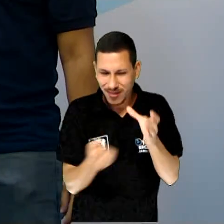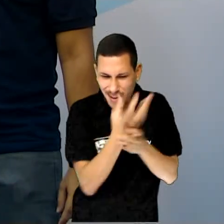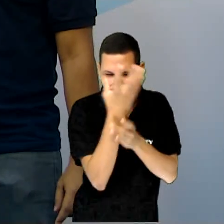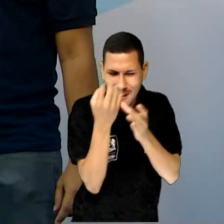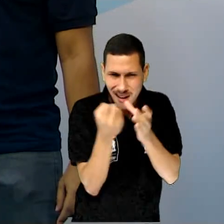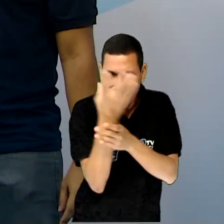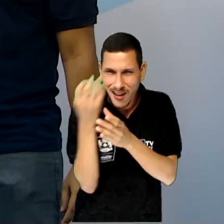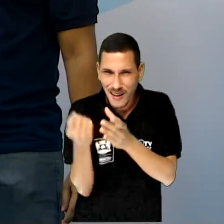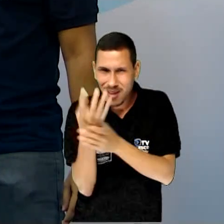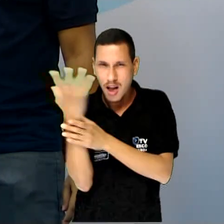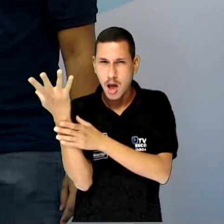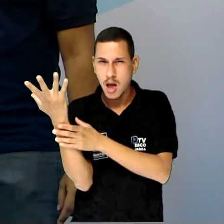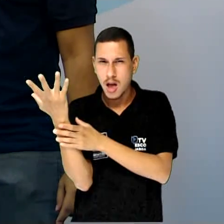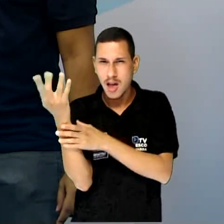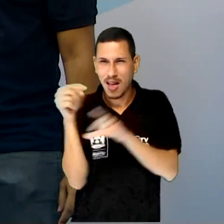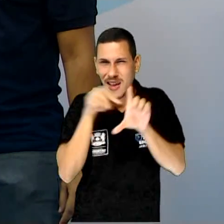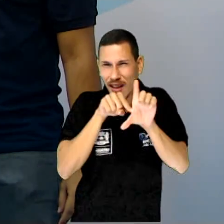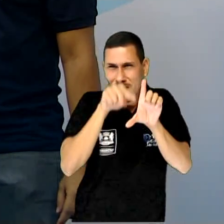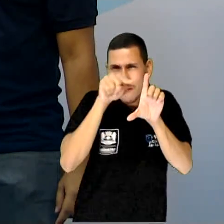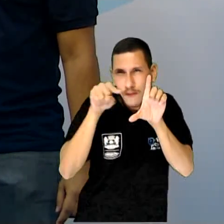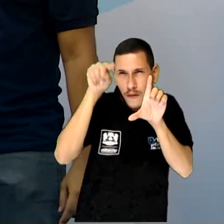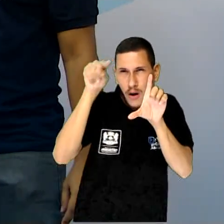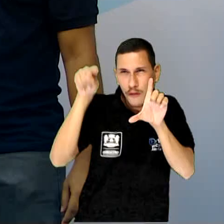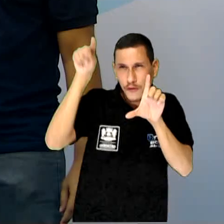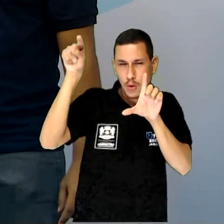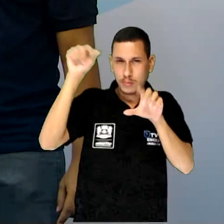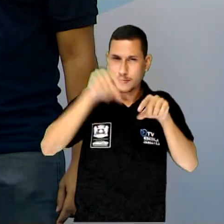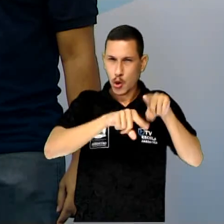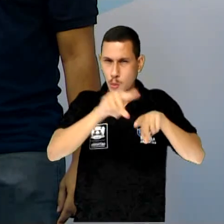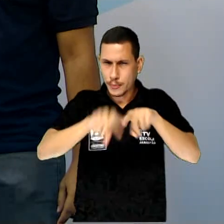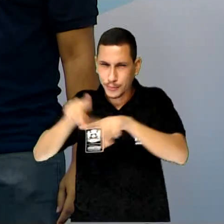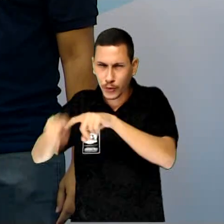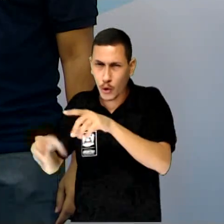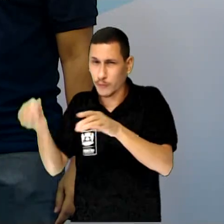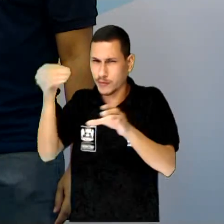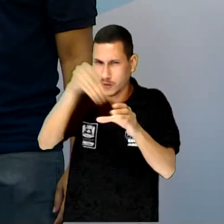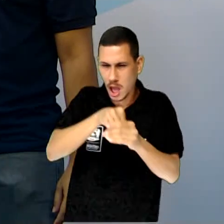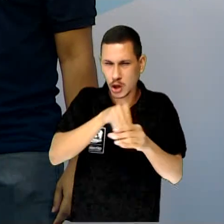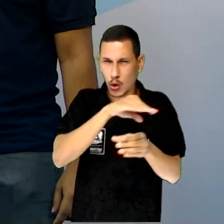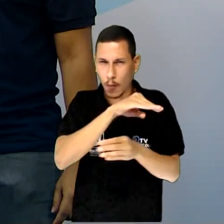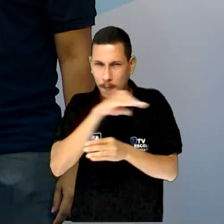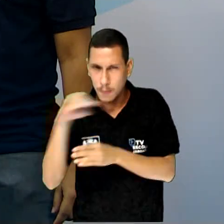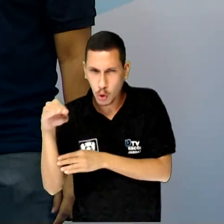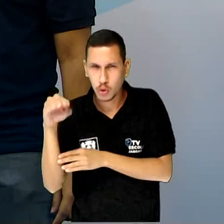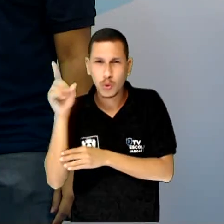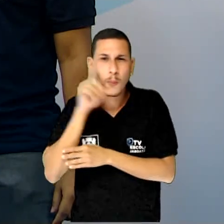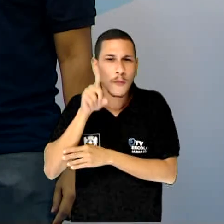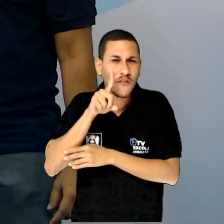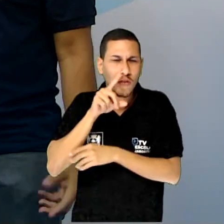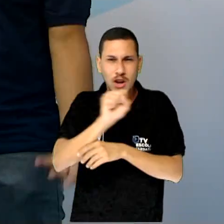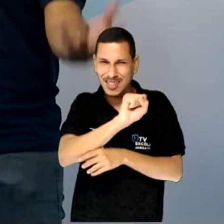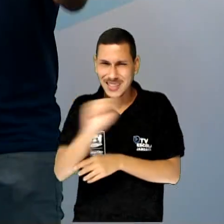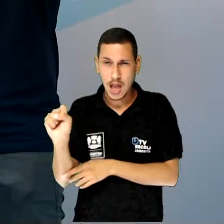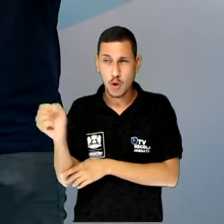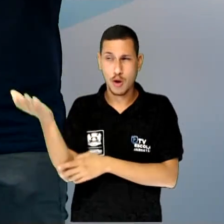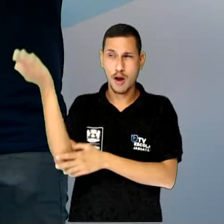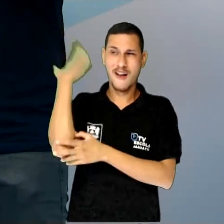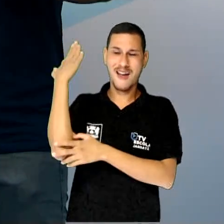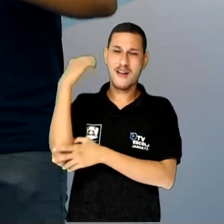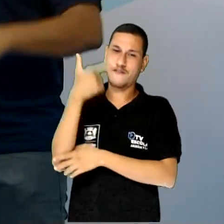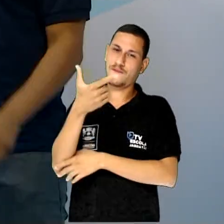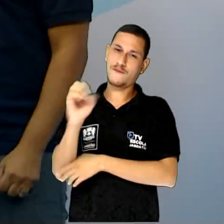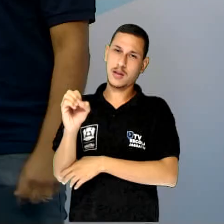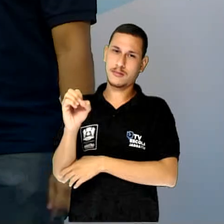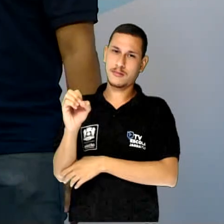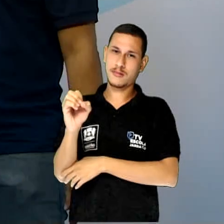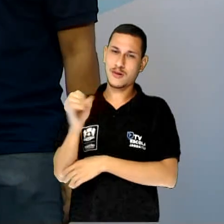evolução do PIB americano ao longo desse último século, do século anterior, o século XX, adentrando também